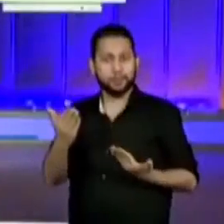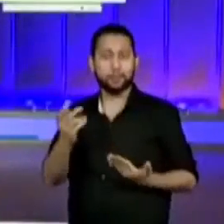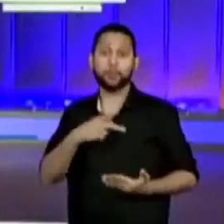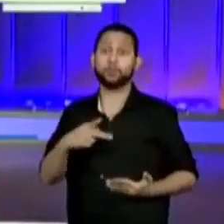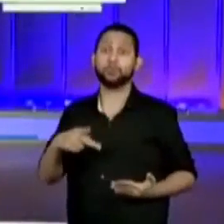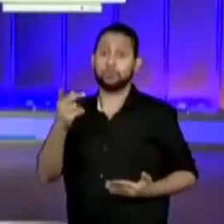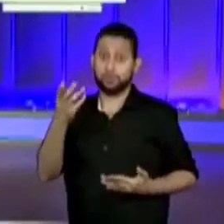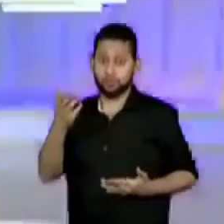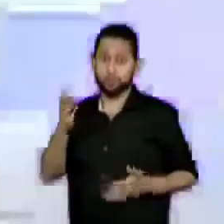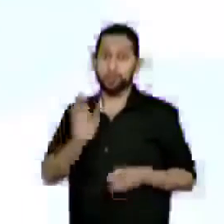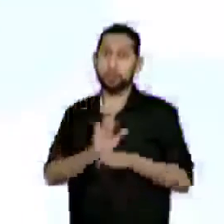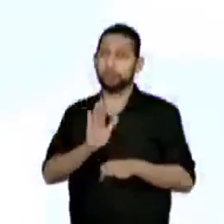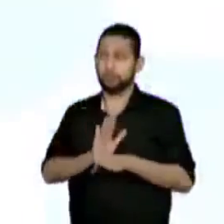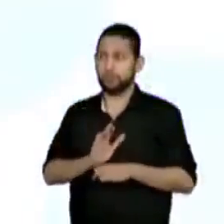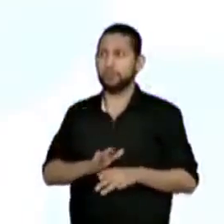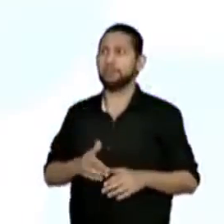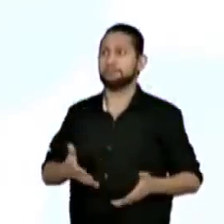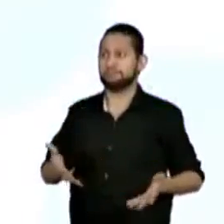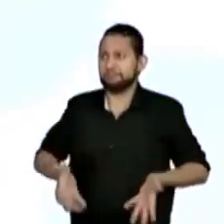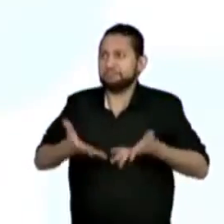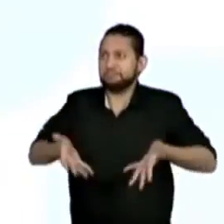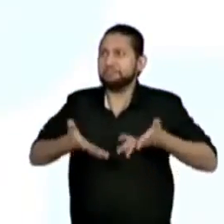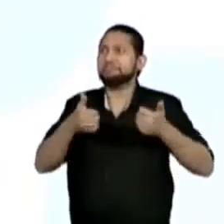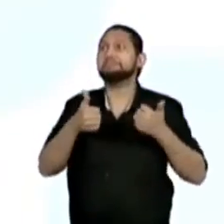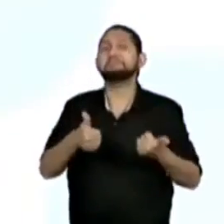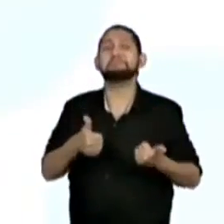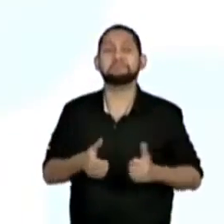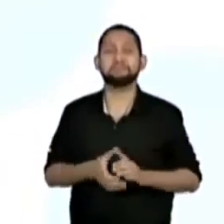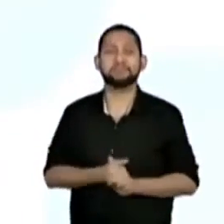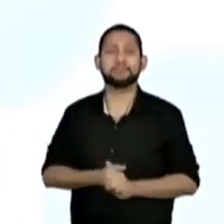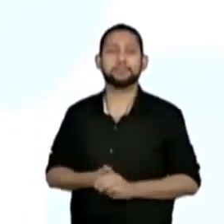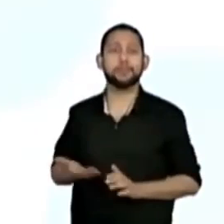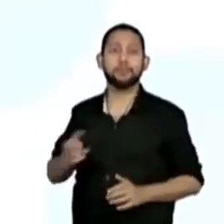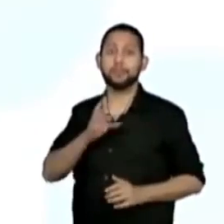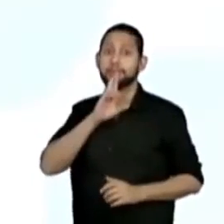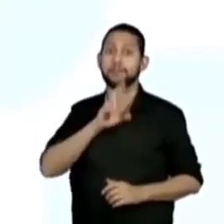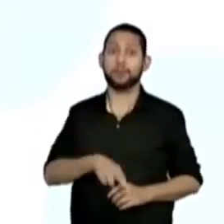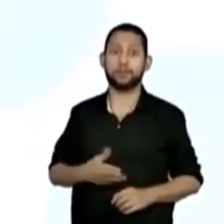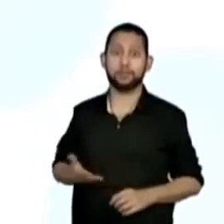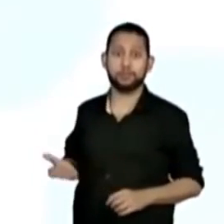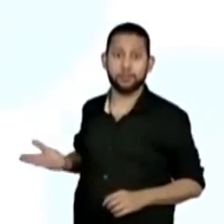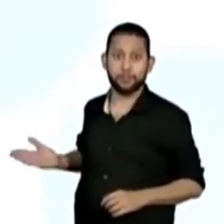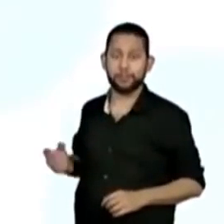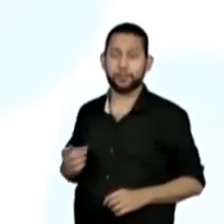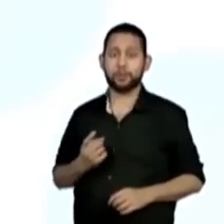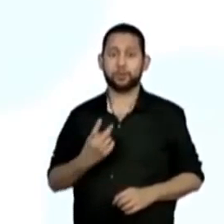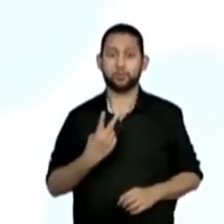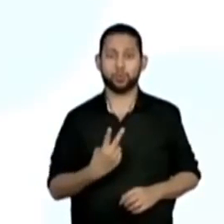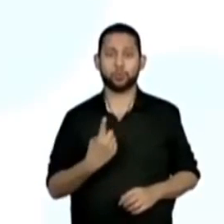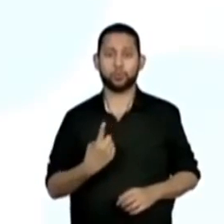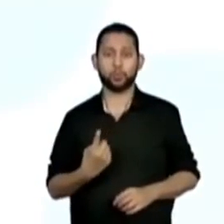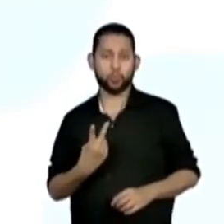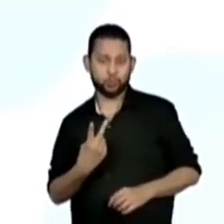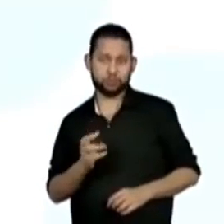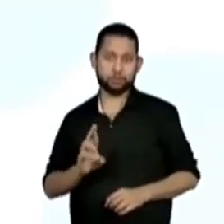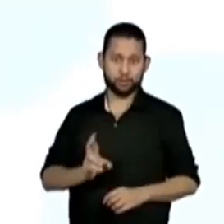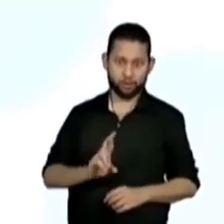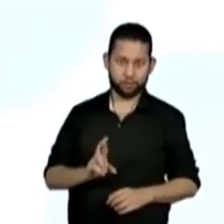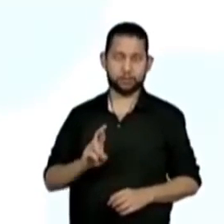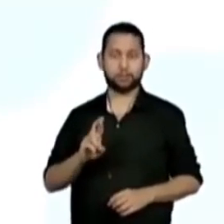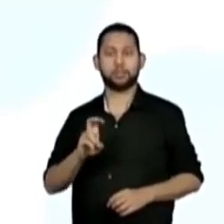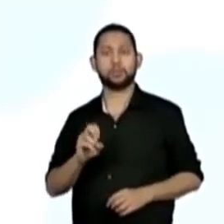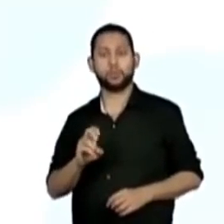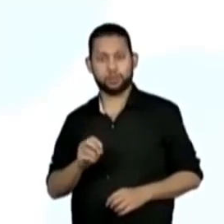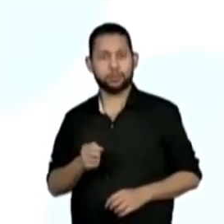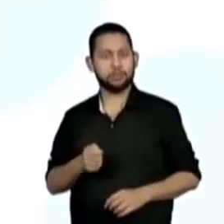Silmara Vou colocar aqui Nossa resposta 212 e50